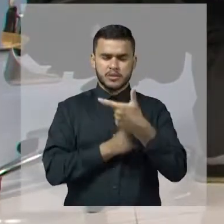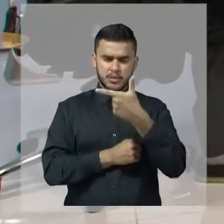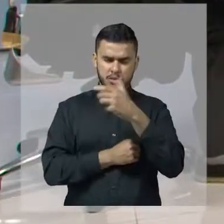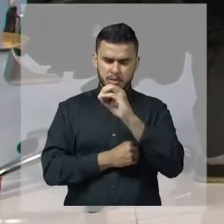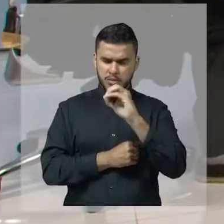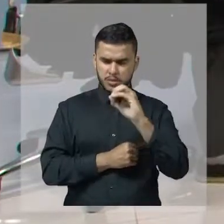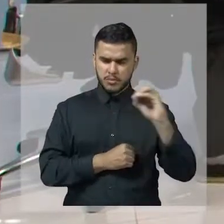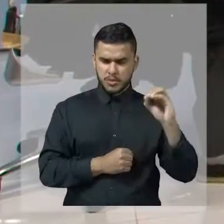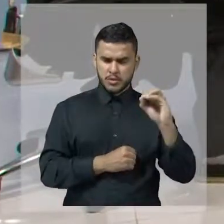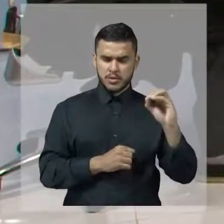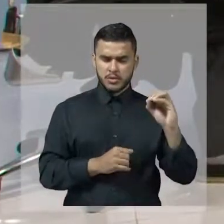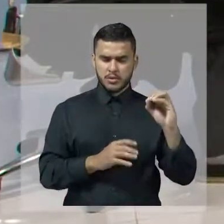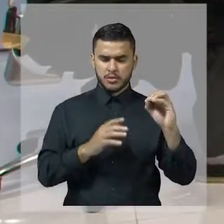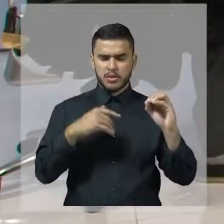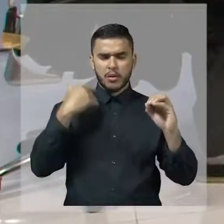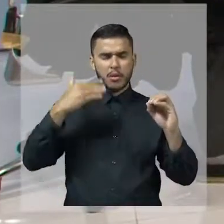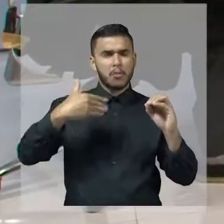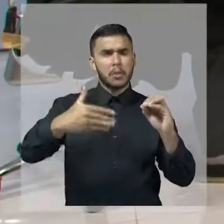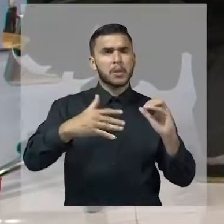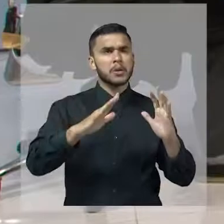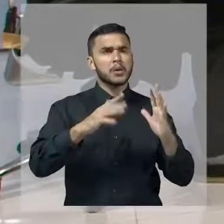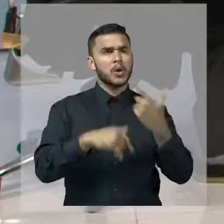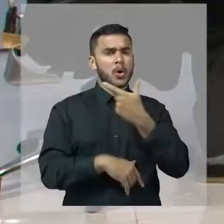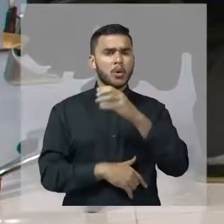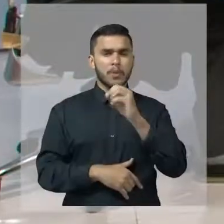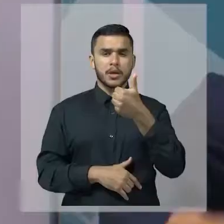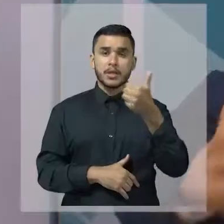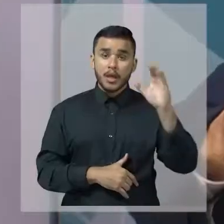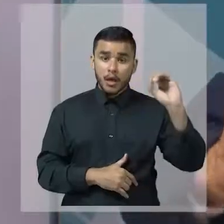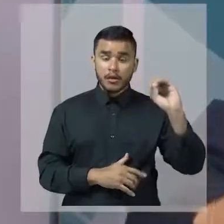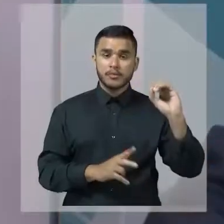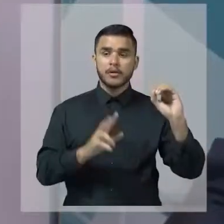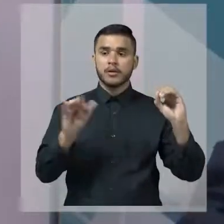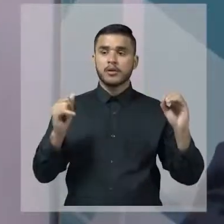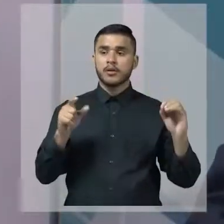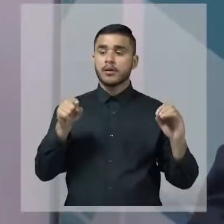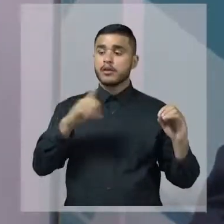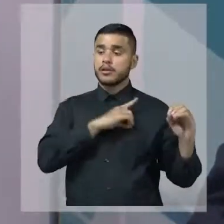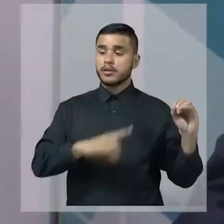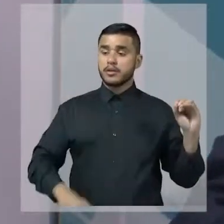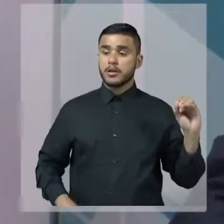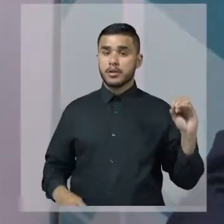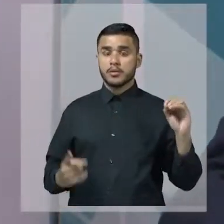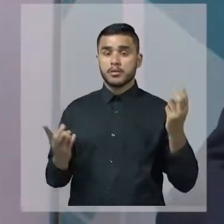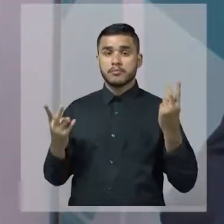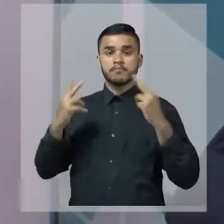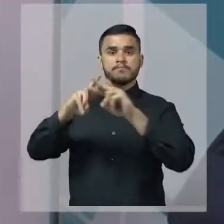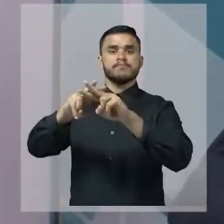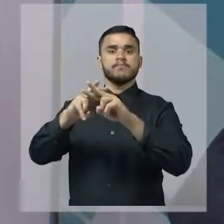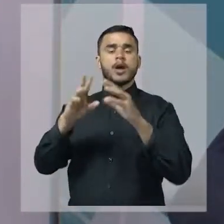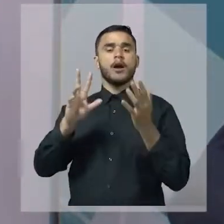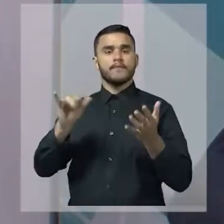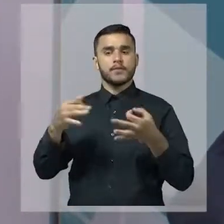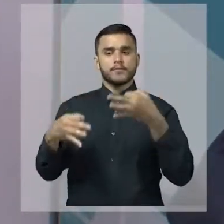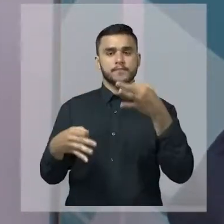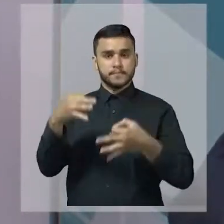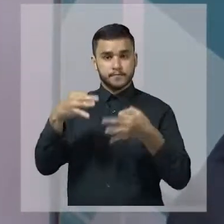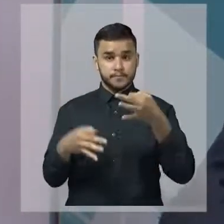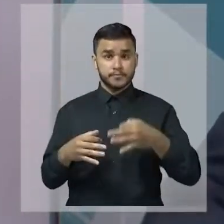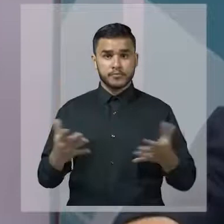2010, salvo engano, foi que o Supremo condenou o primeiro deputado. Nós temos uma república